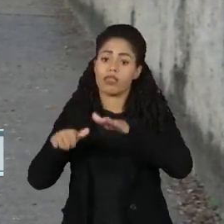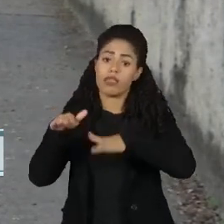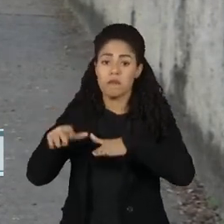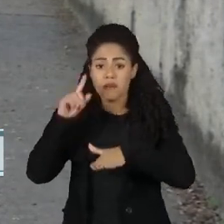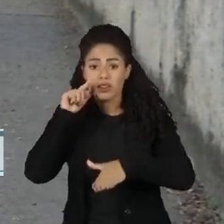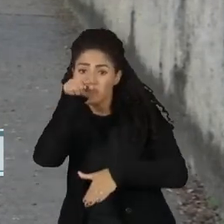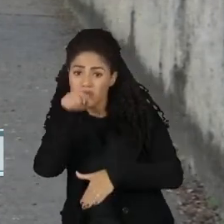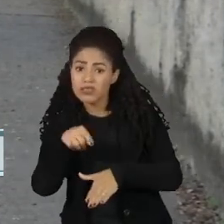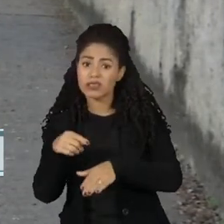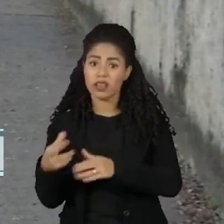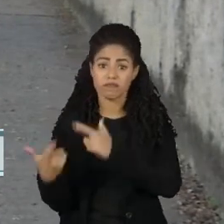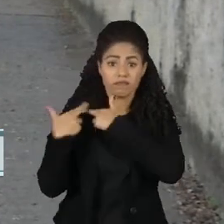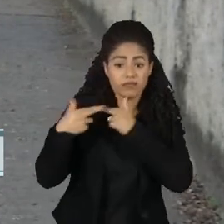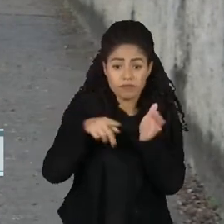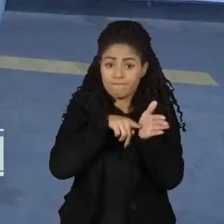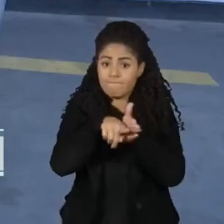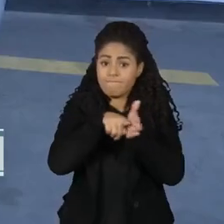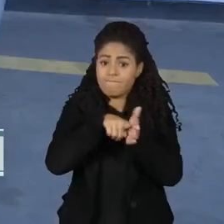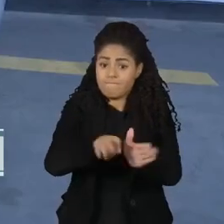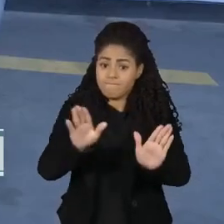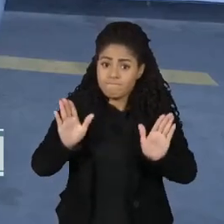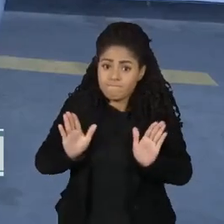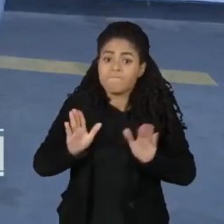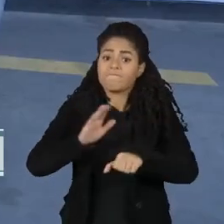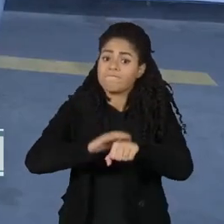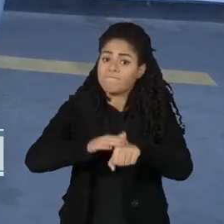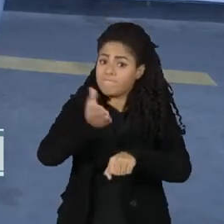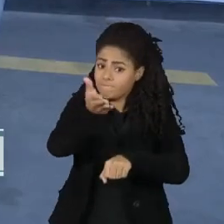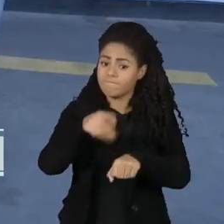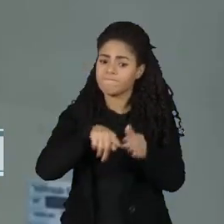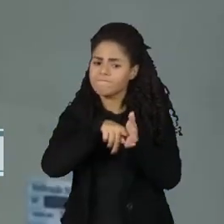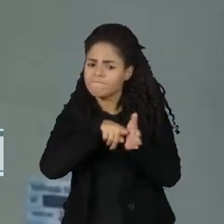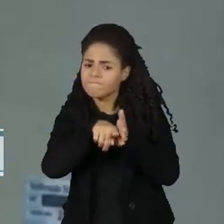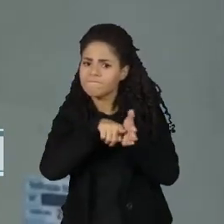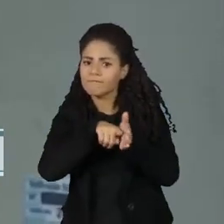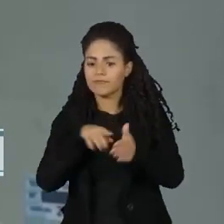análise, né, e ter um posto ali de preferência, que é até bom para o carro, né,